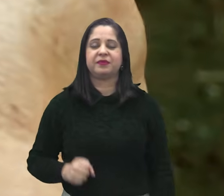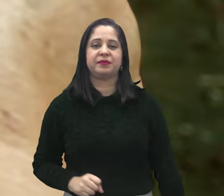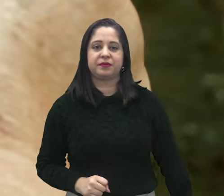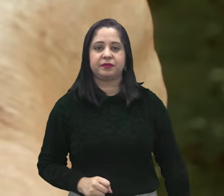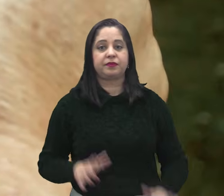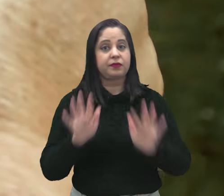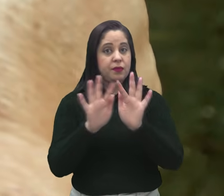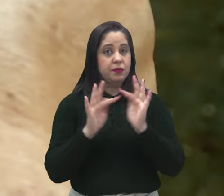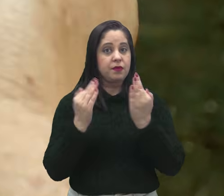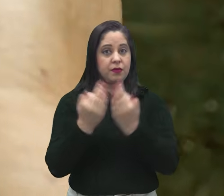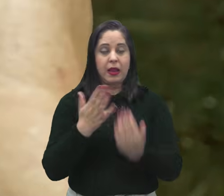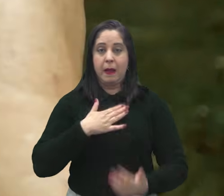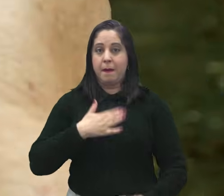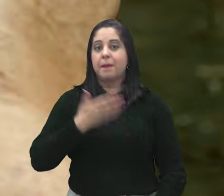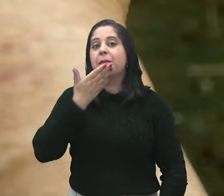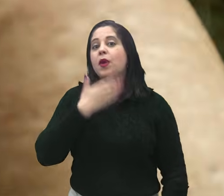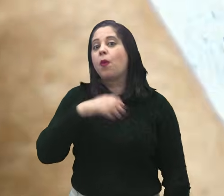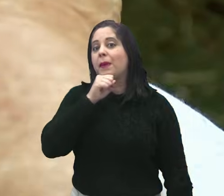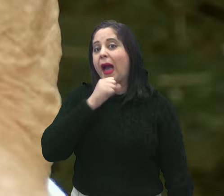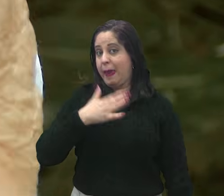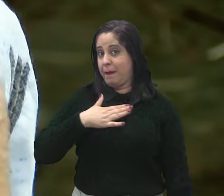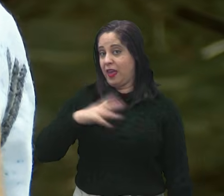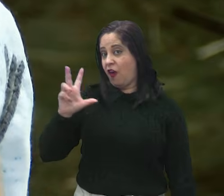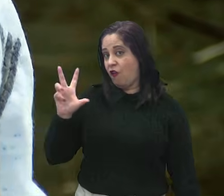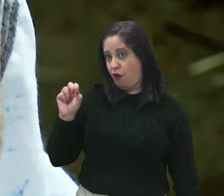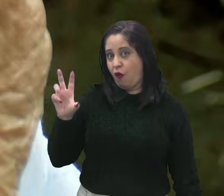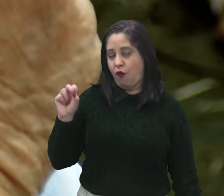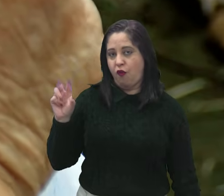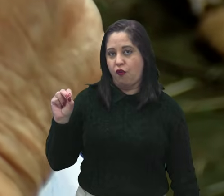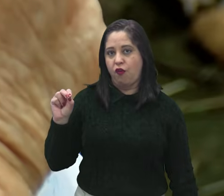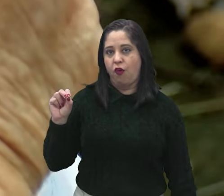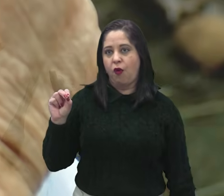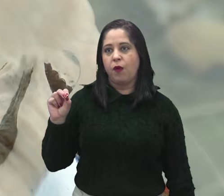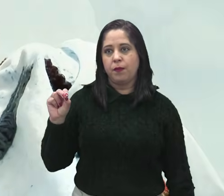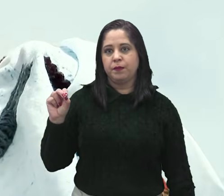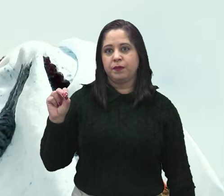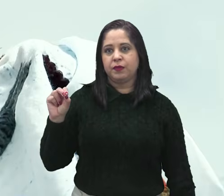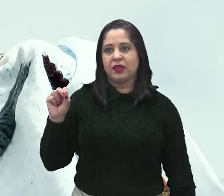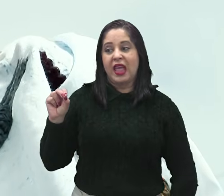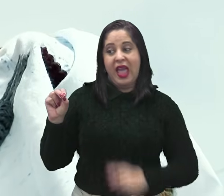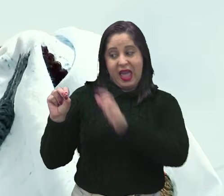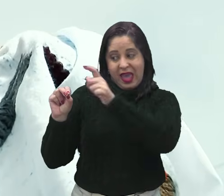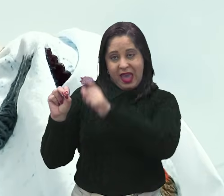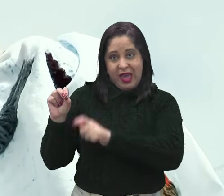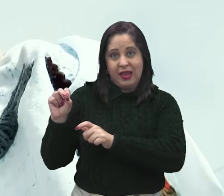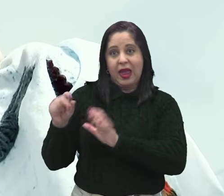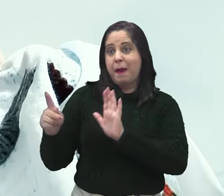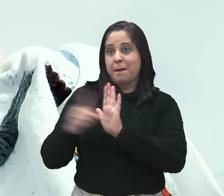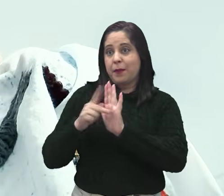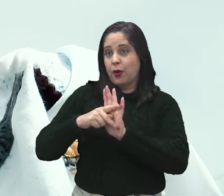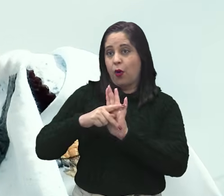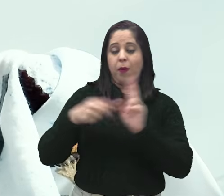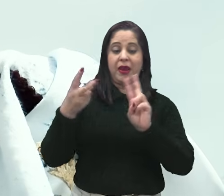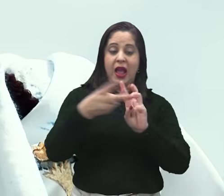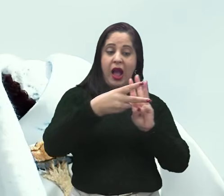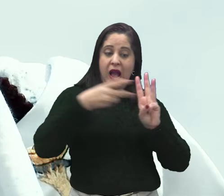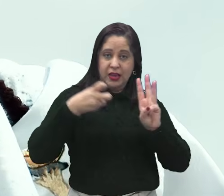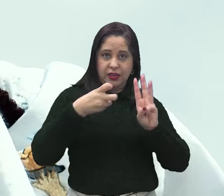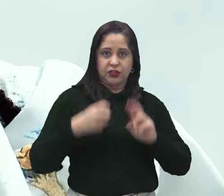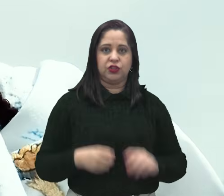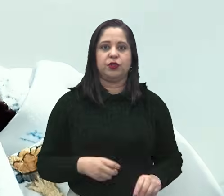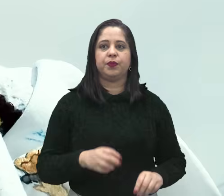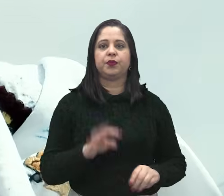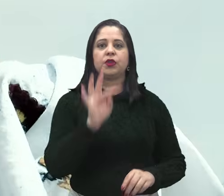avó, Barbina, era filha de uma índia caçada lá. Dona Terezinha Mariano é uma moradora da Pousada